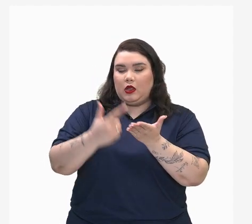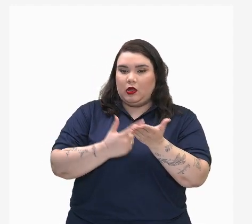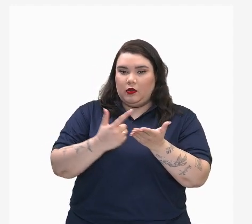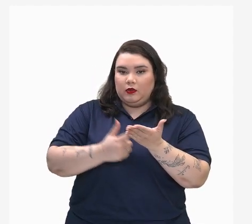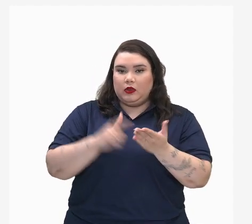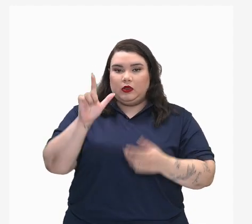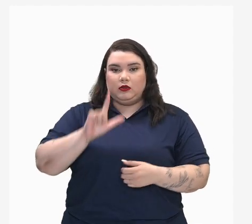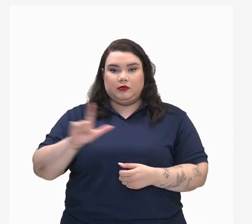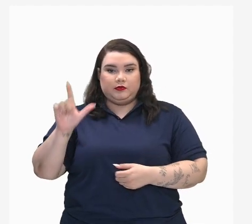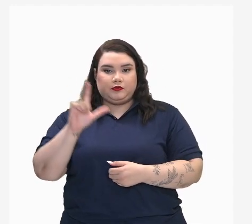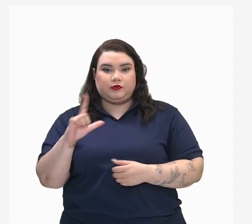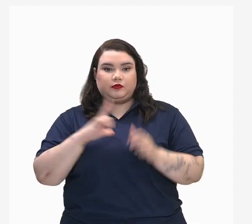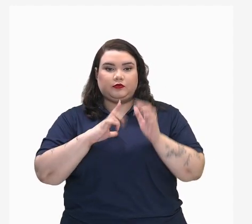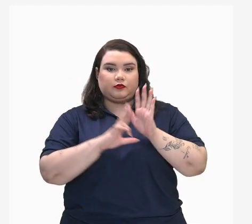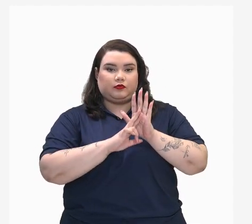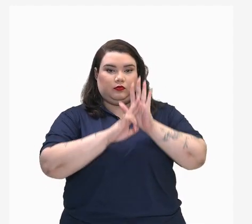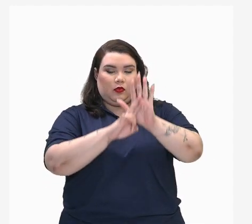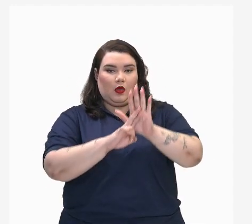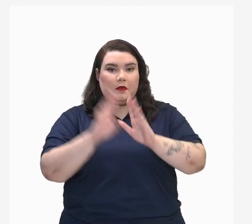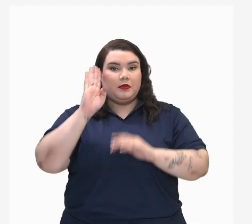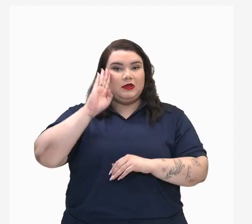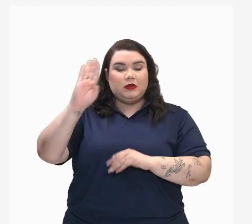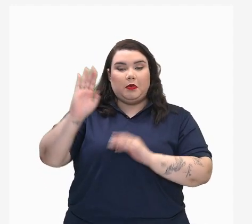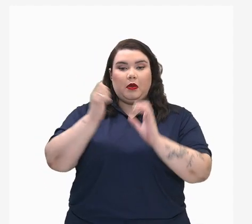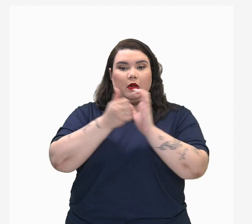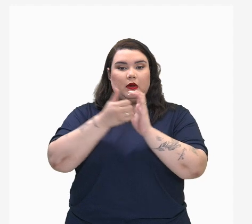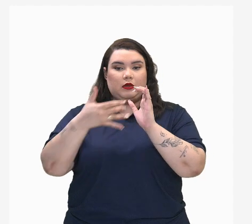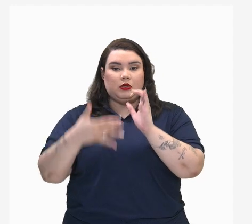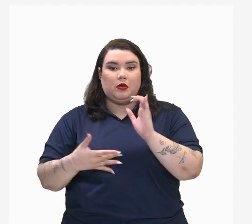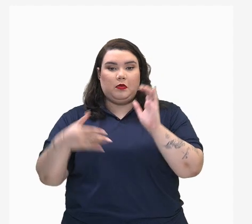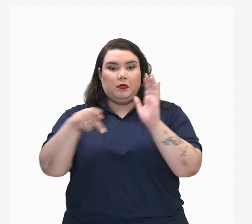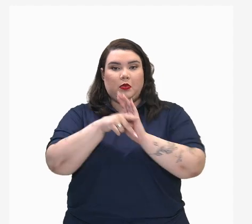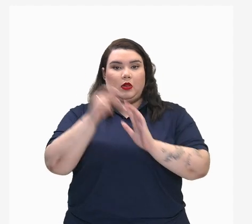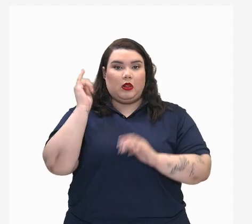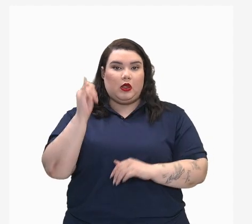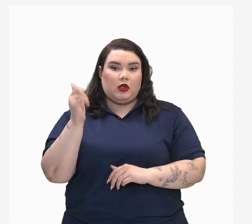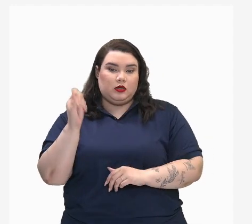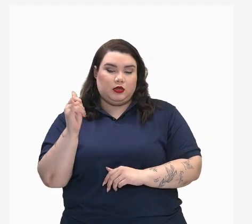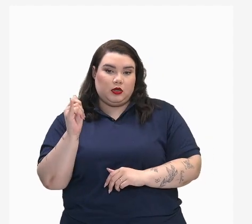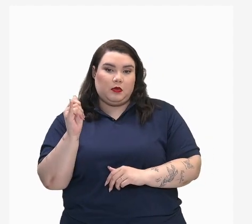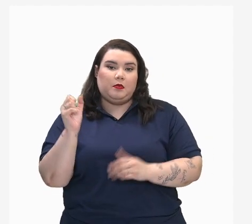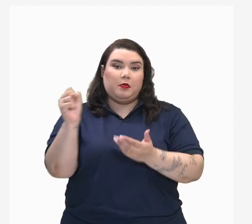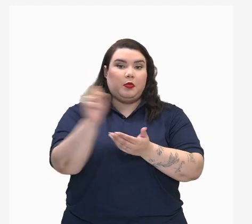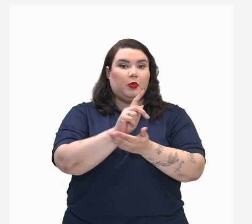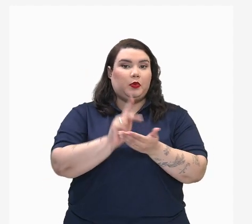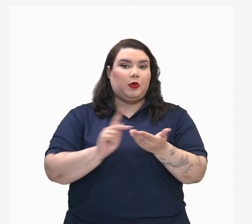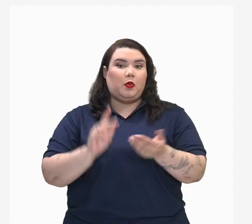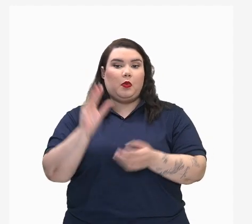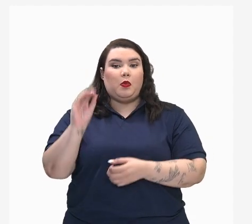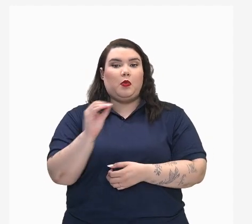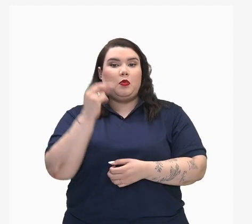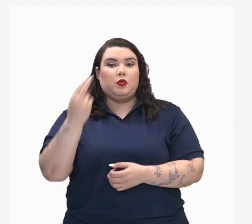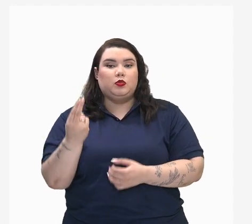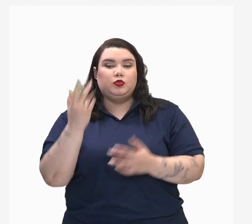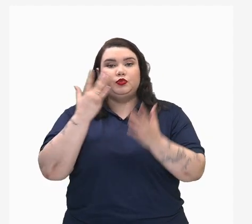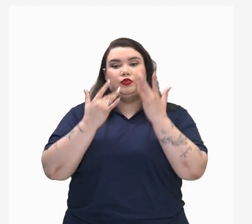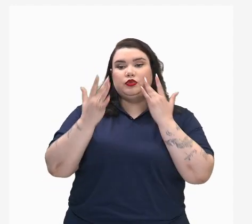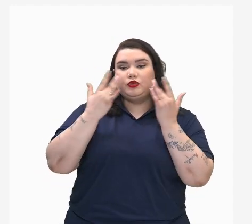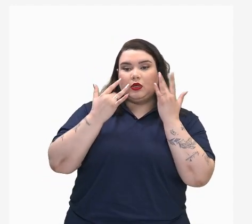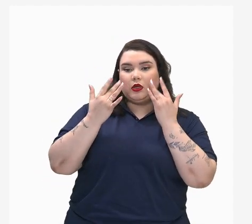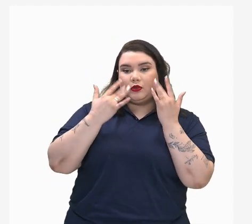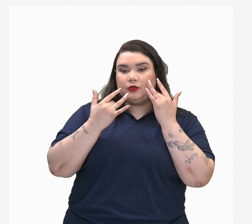Ela representa o eixo principal da narrativa, né, da poesia ou da